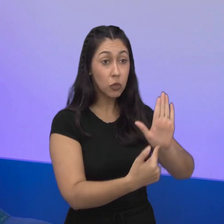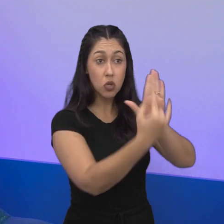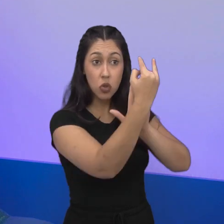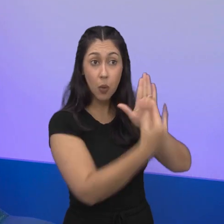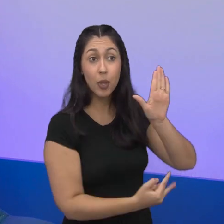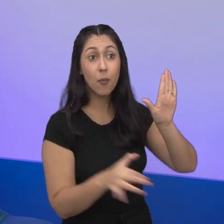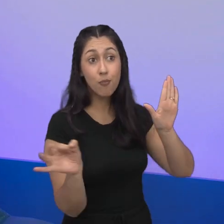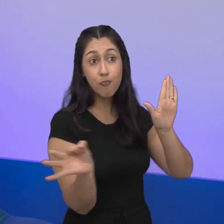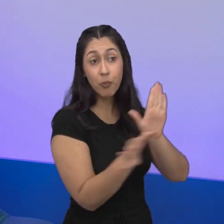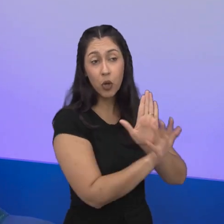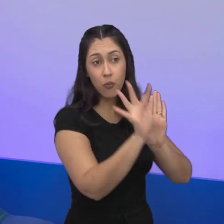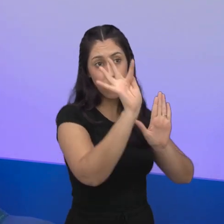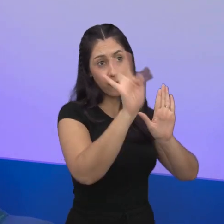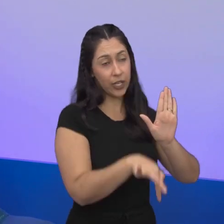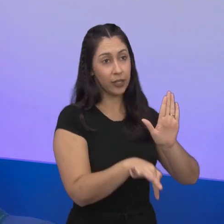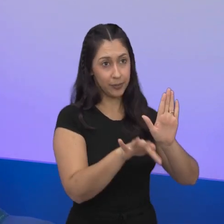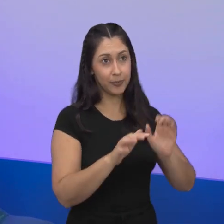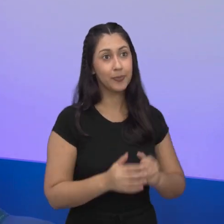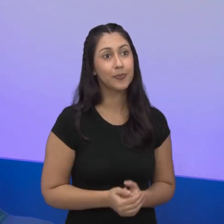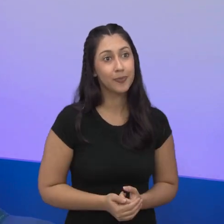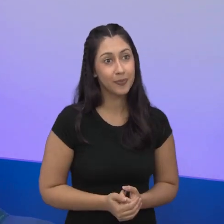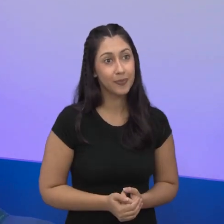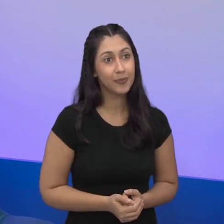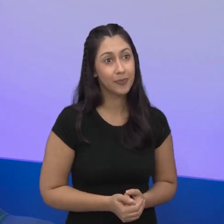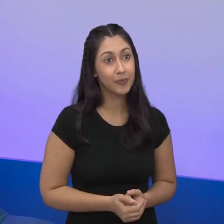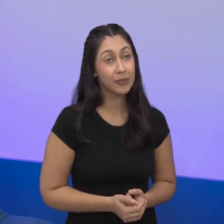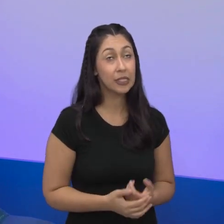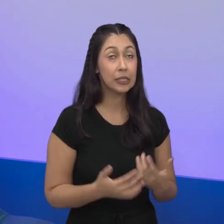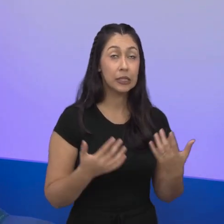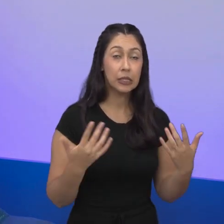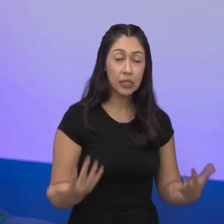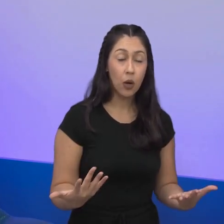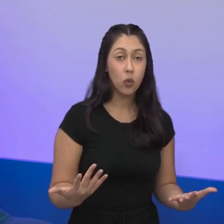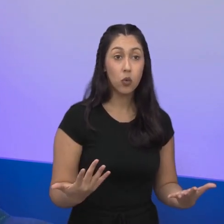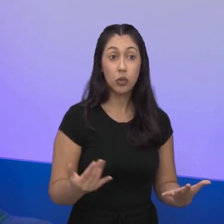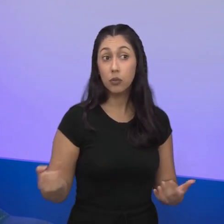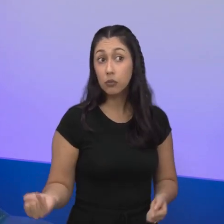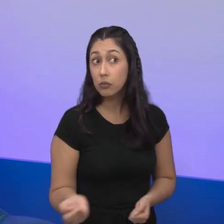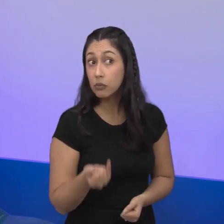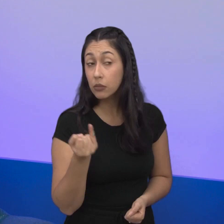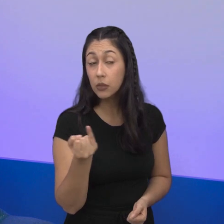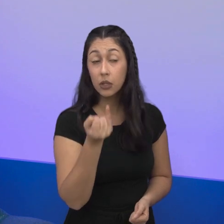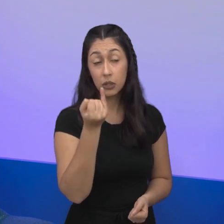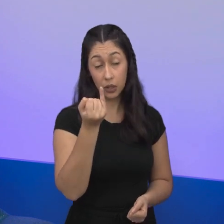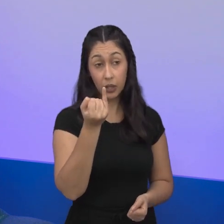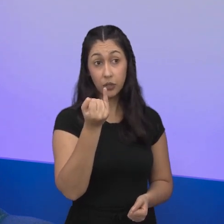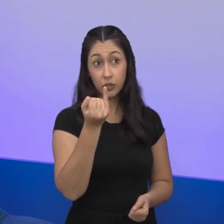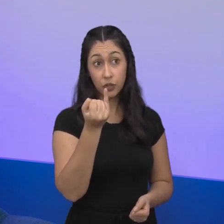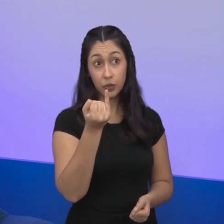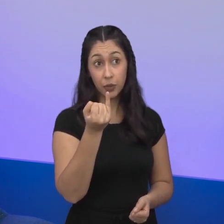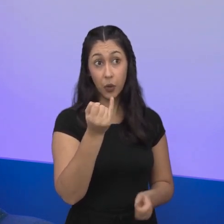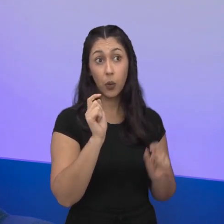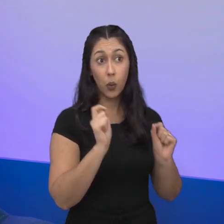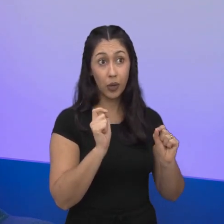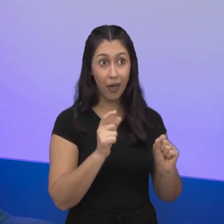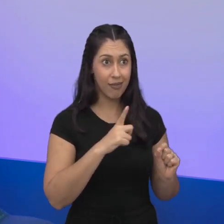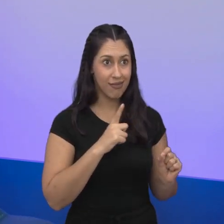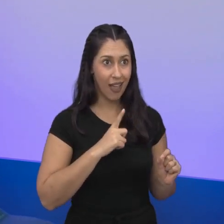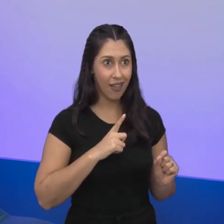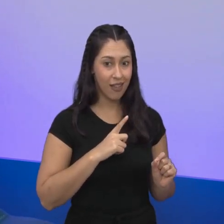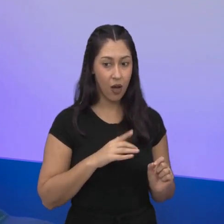todas essas reuniões prévias que aconteceram. Até um ponto importante, a gente tem 2